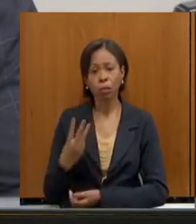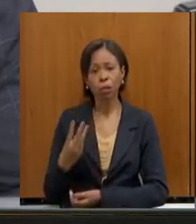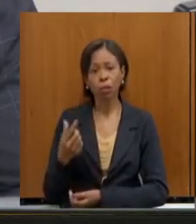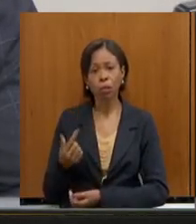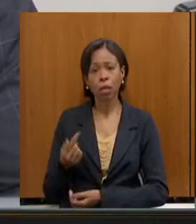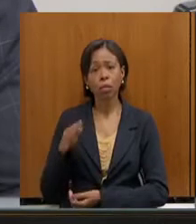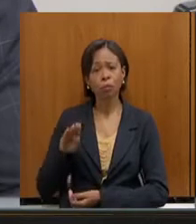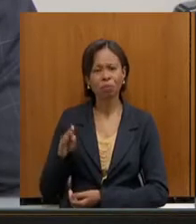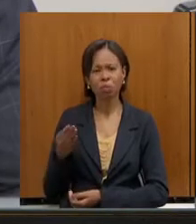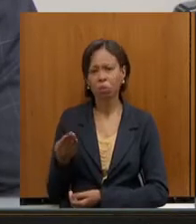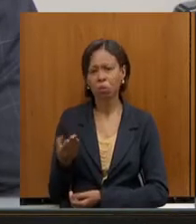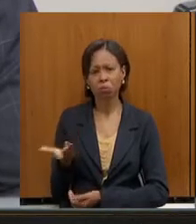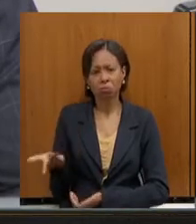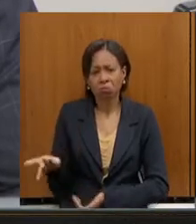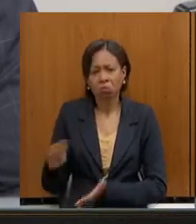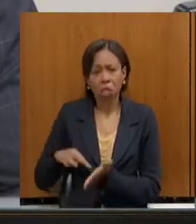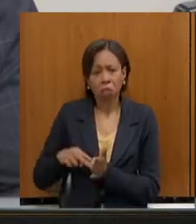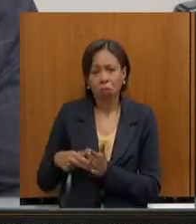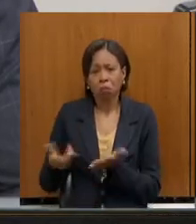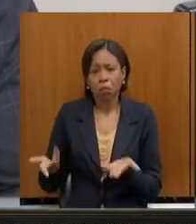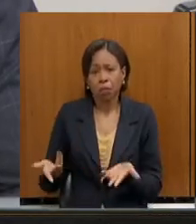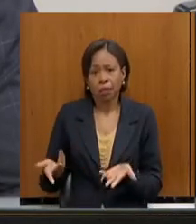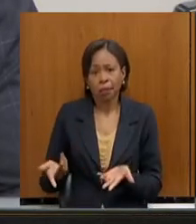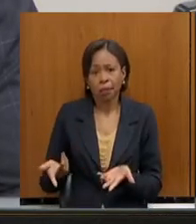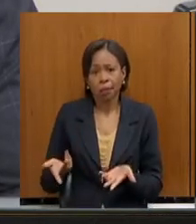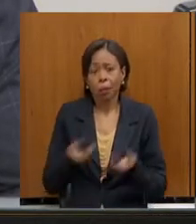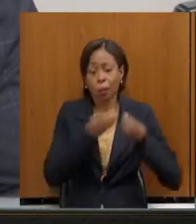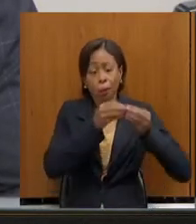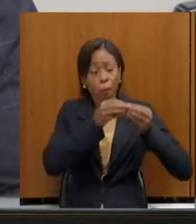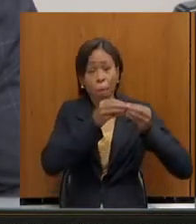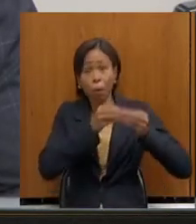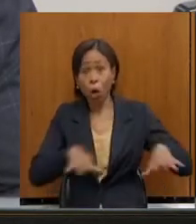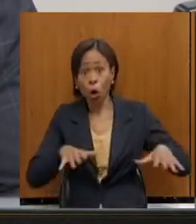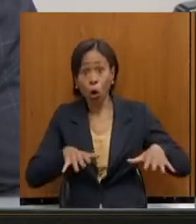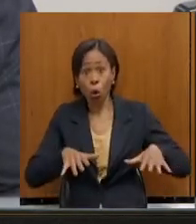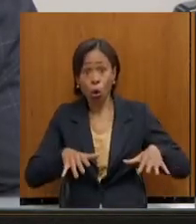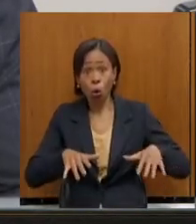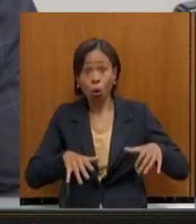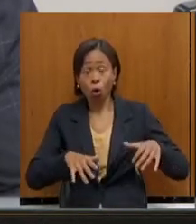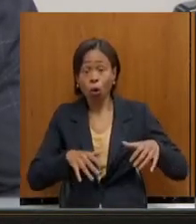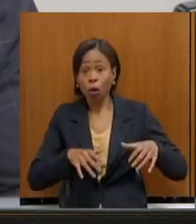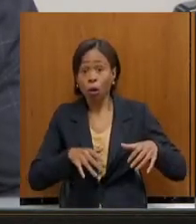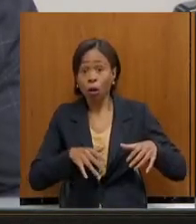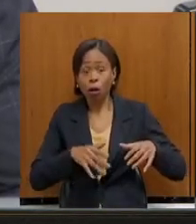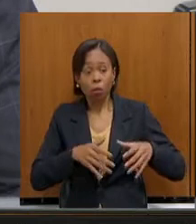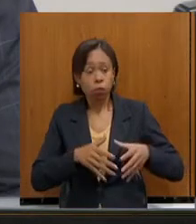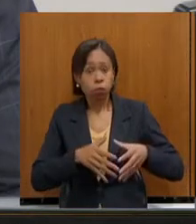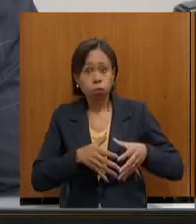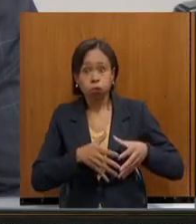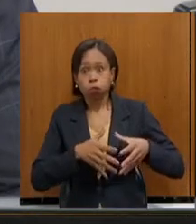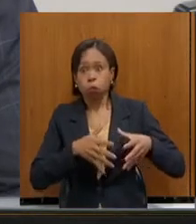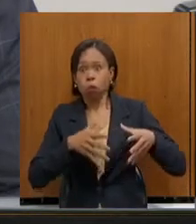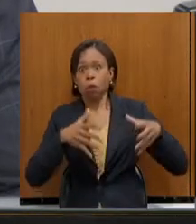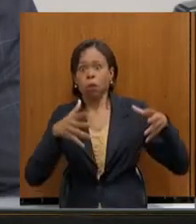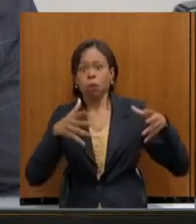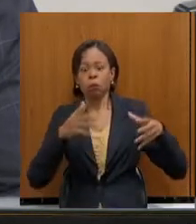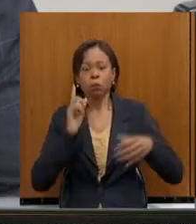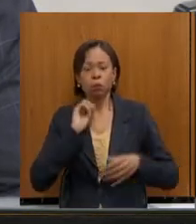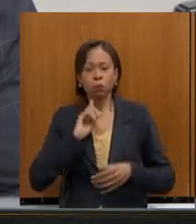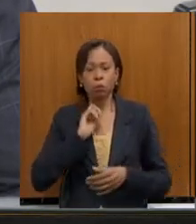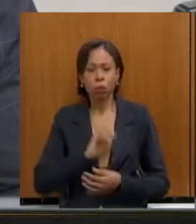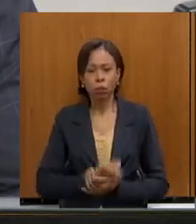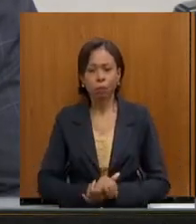tamanho do dano o javali trouxe para o estado de Minas Gerais Oi e aí dentro